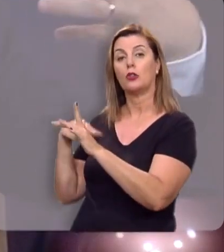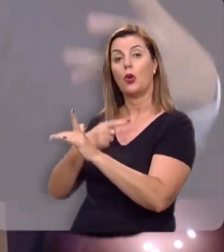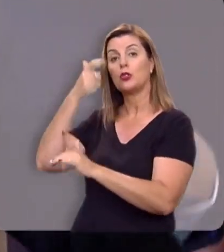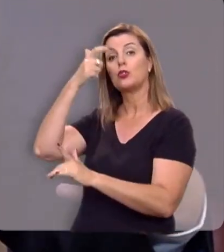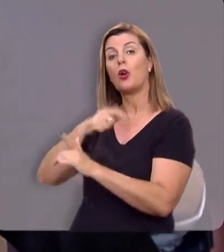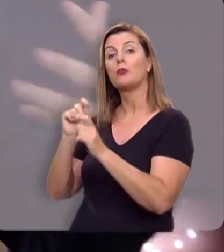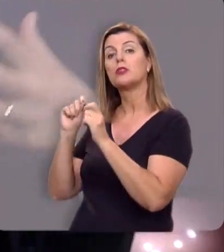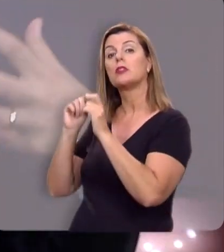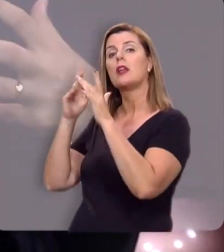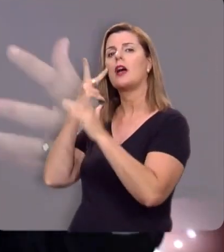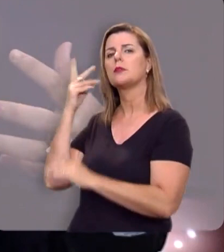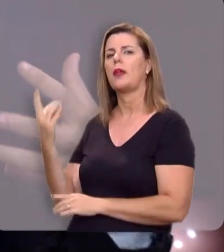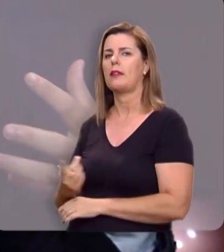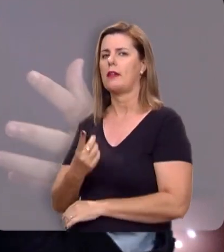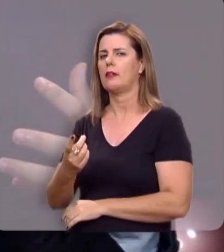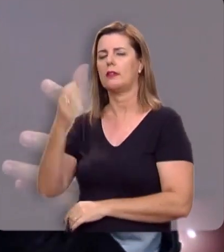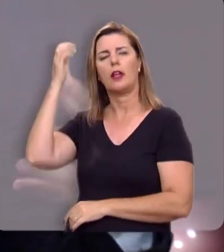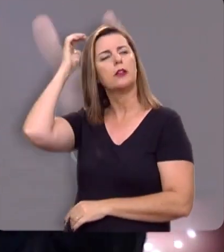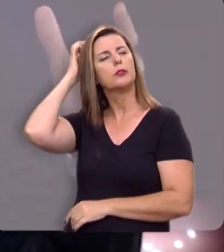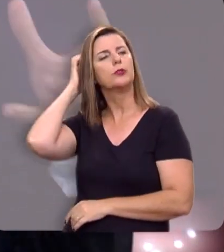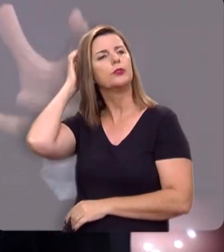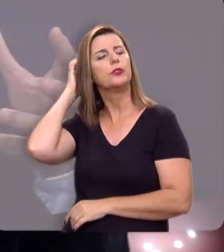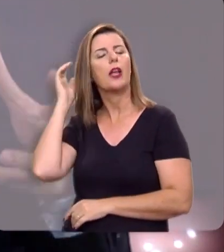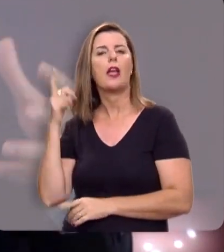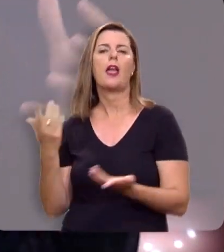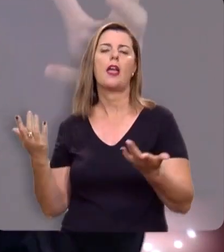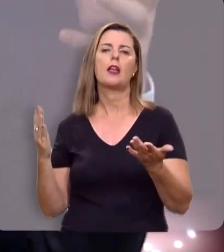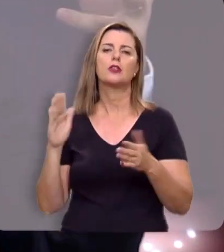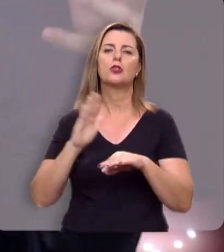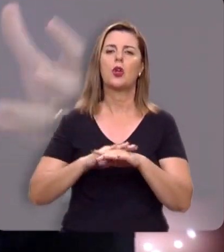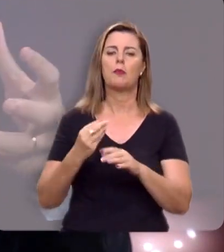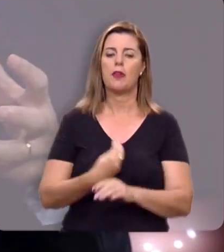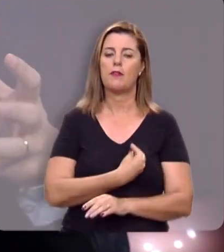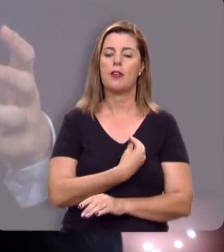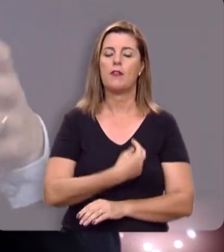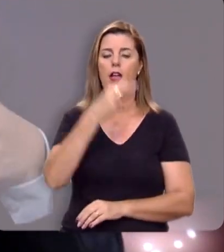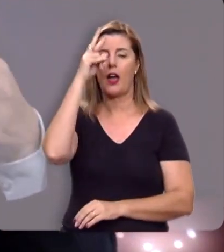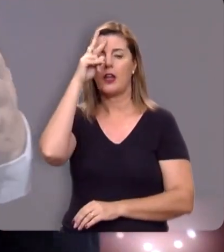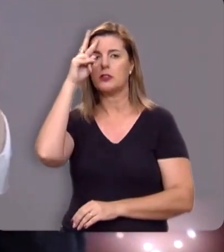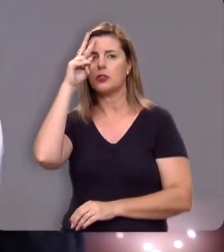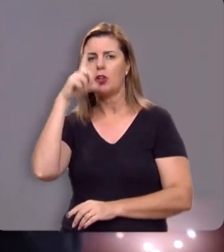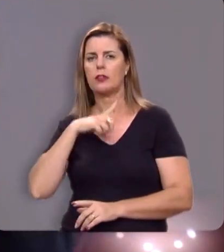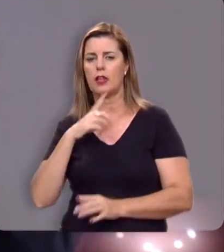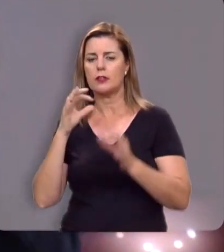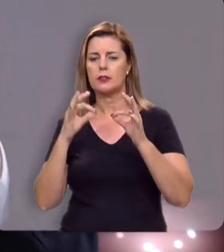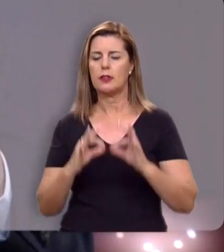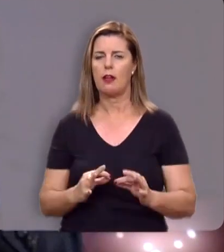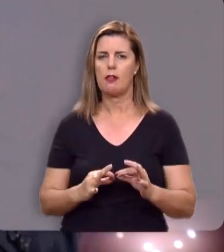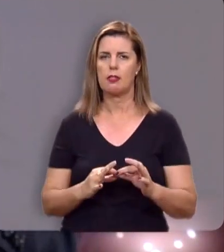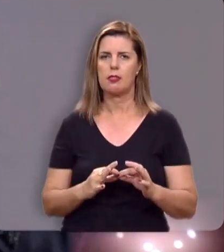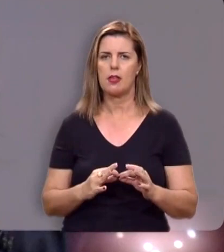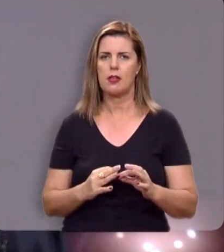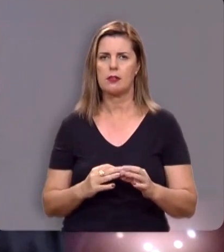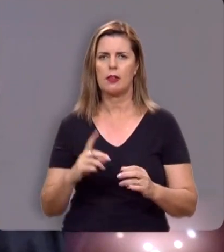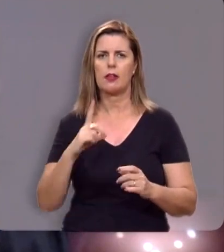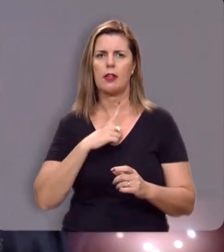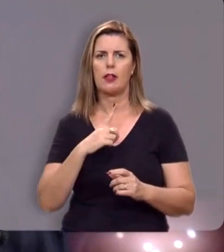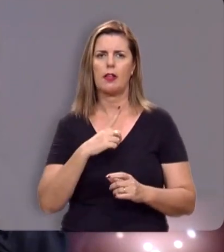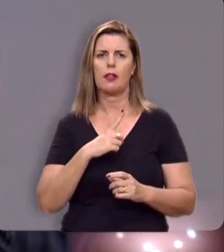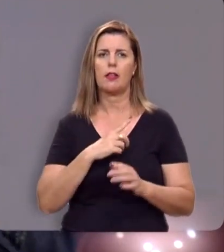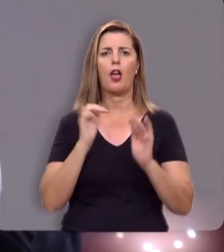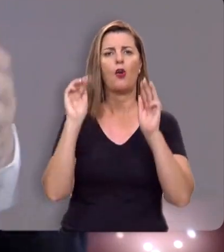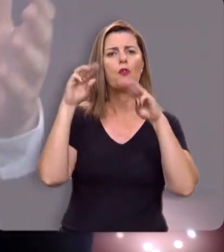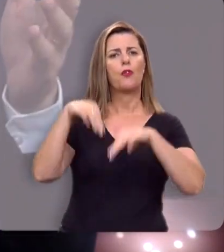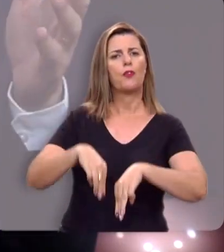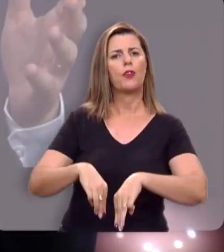fomos criados para a eternidade, né? Essa questão de vivermos na história e termos a convicção de que existe